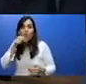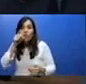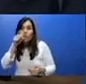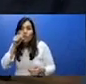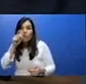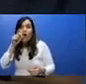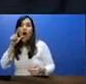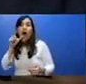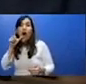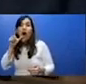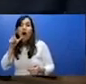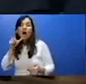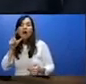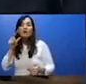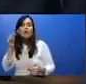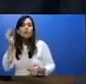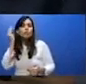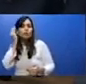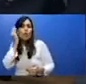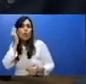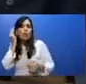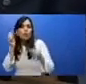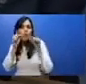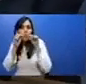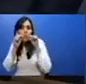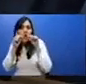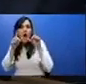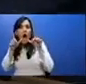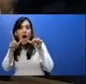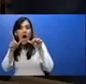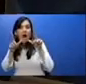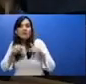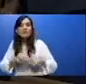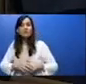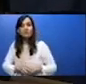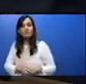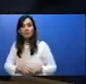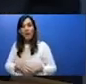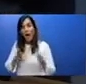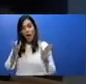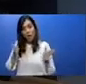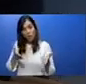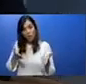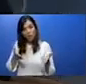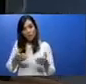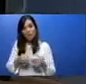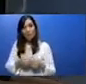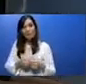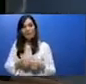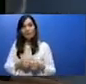Vovó! Nós falamos que o som fica aberto, tá? Agora,